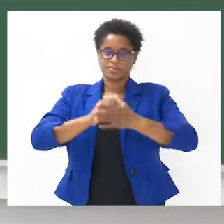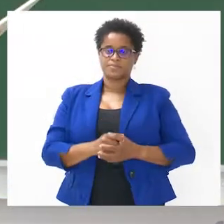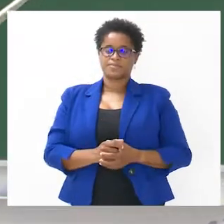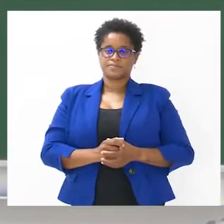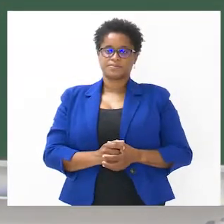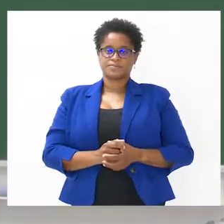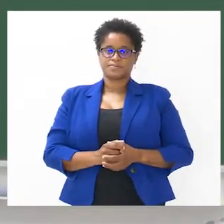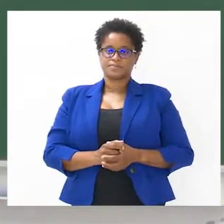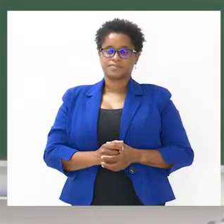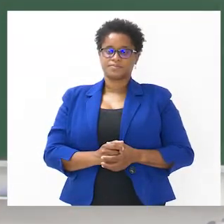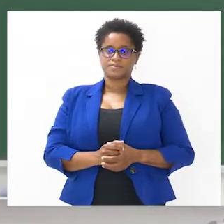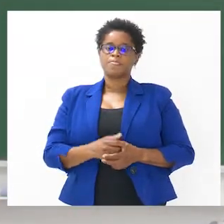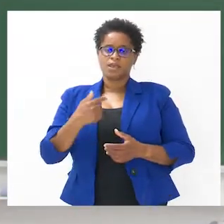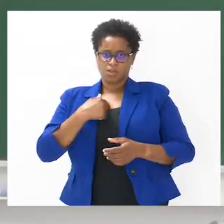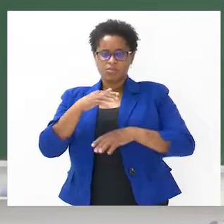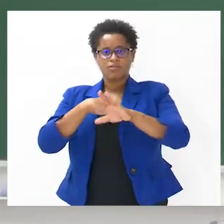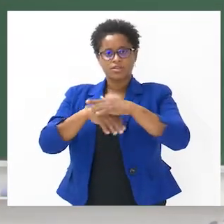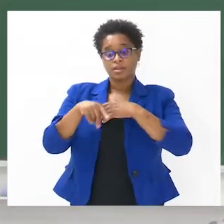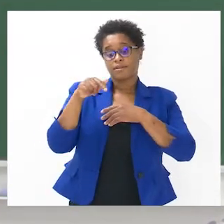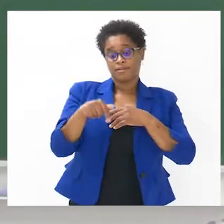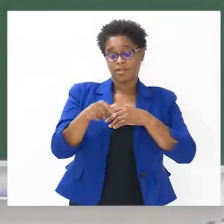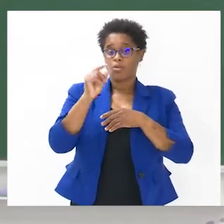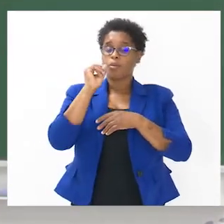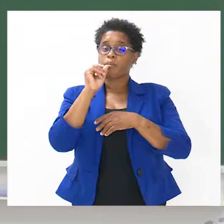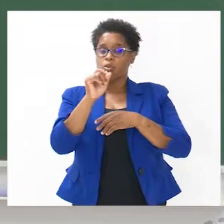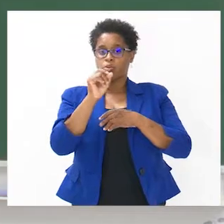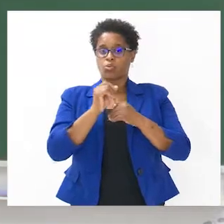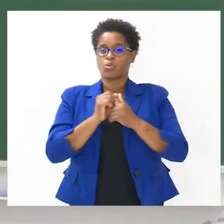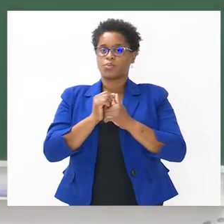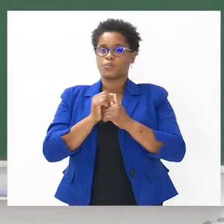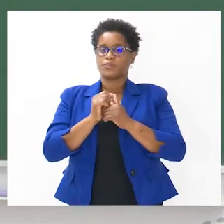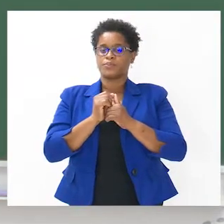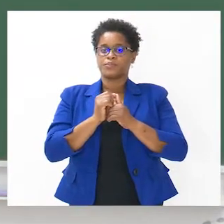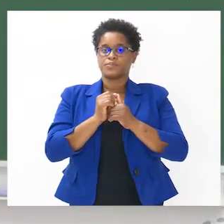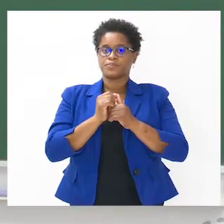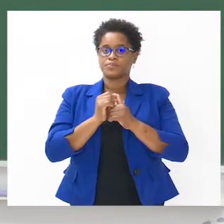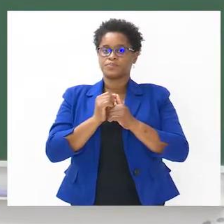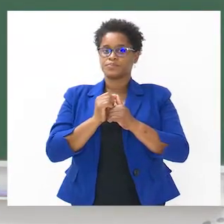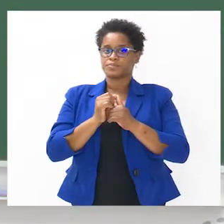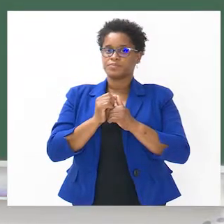Prestem atenção. Eu vou traçar aqui o ponto.